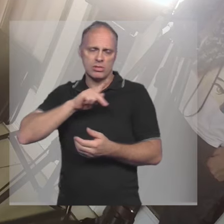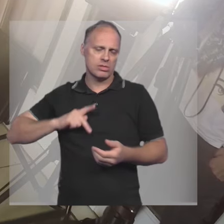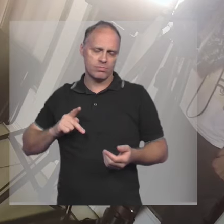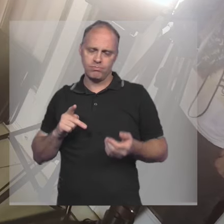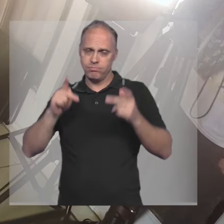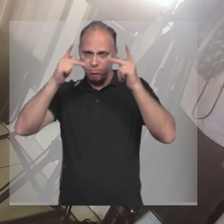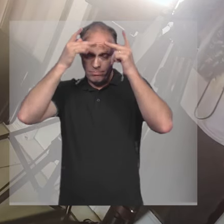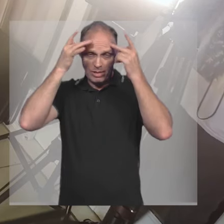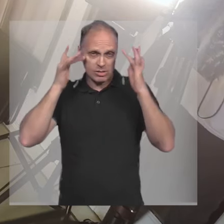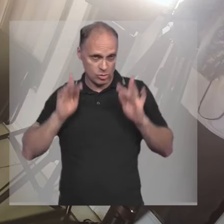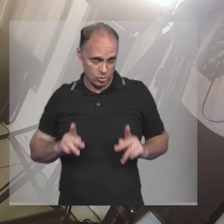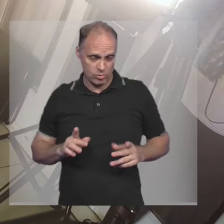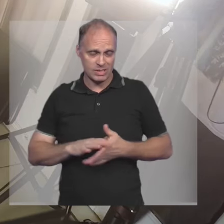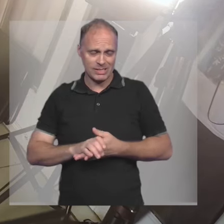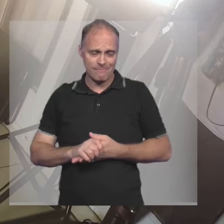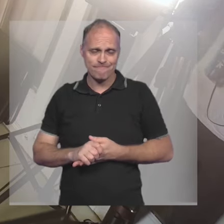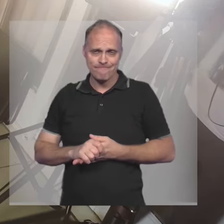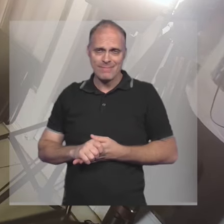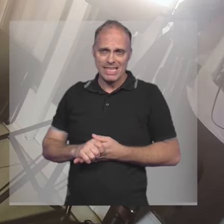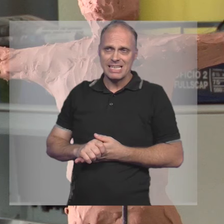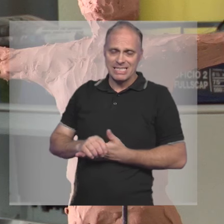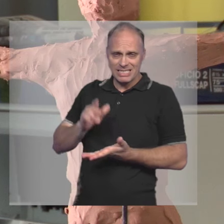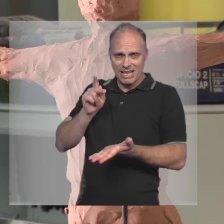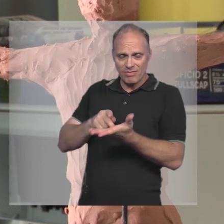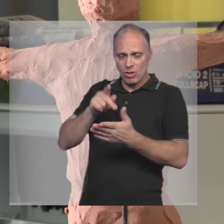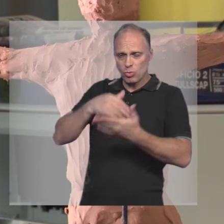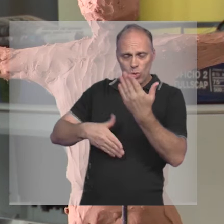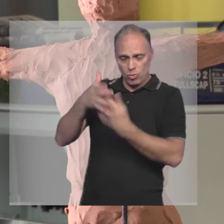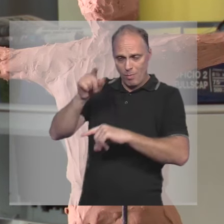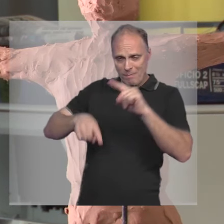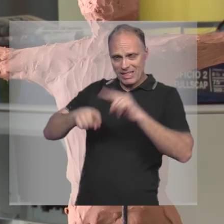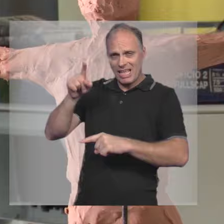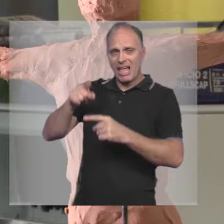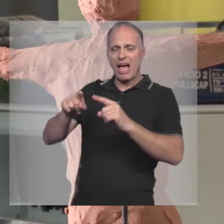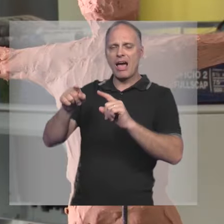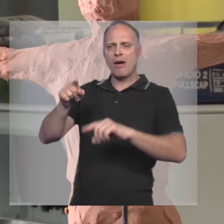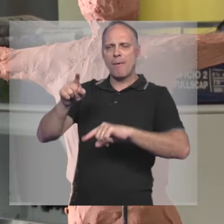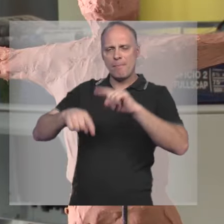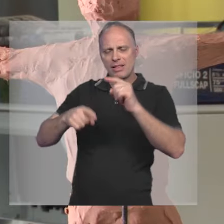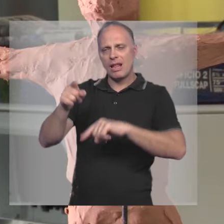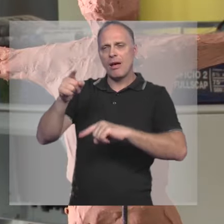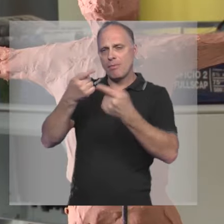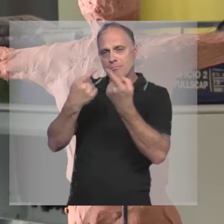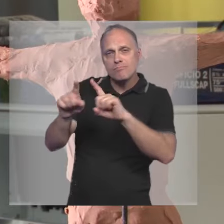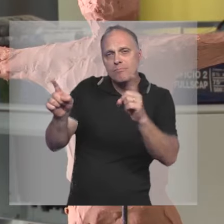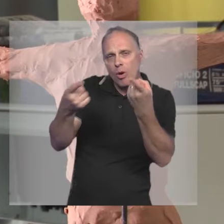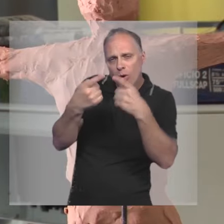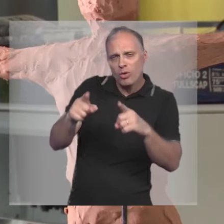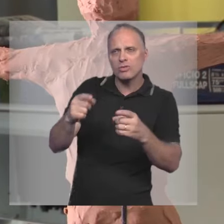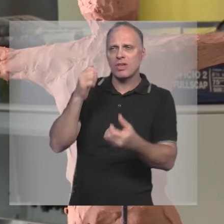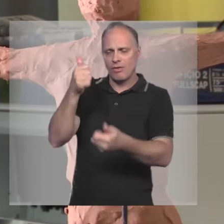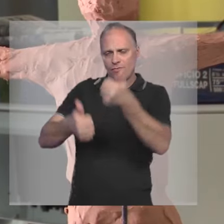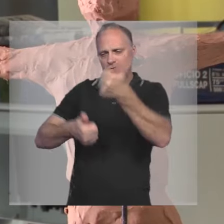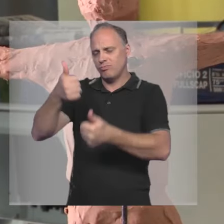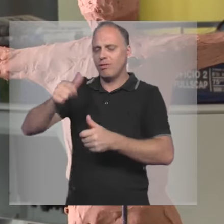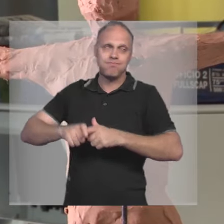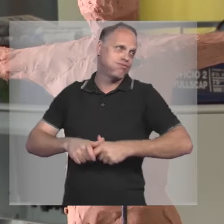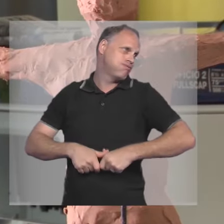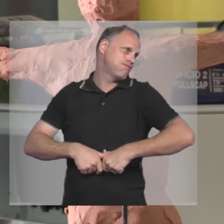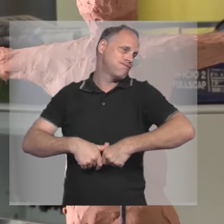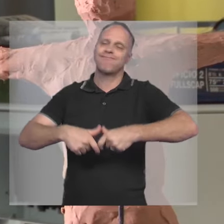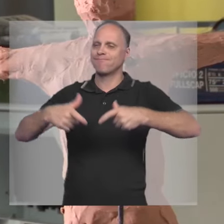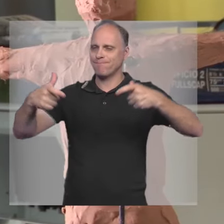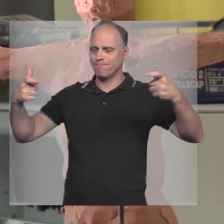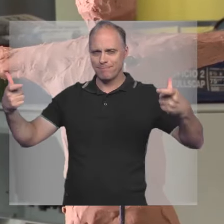Sim, nossa, nesses próprios materiais para o mercado musical e para o futebol, então nem se